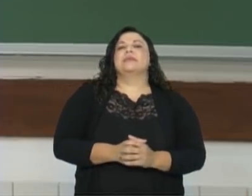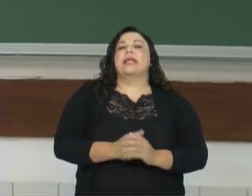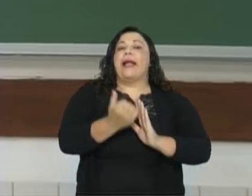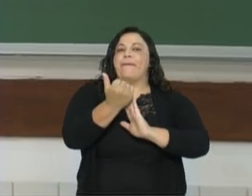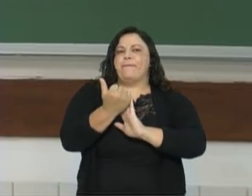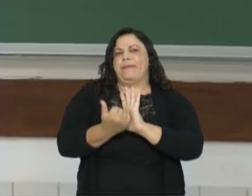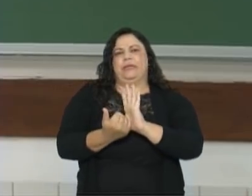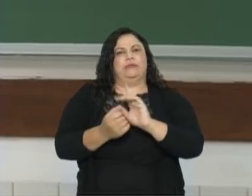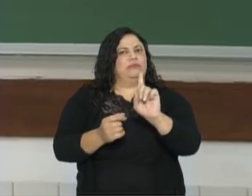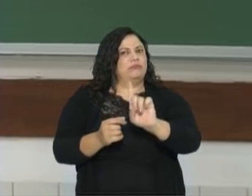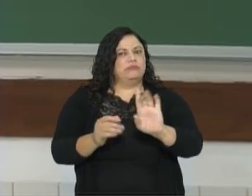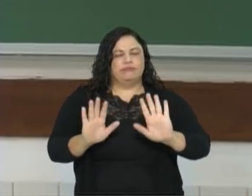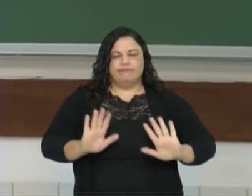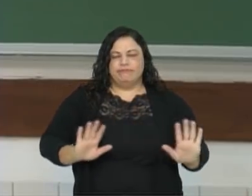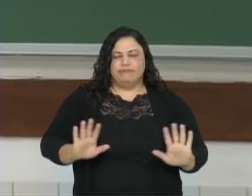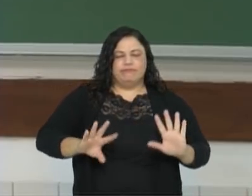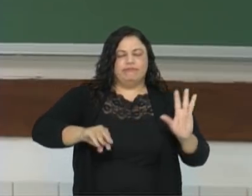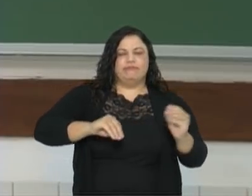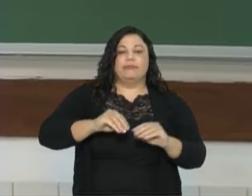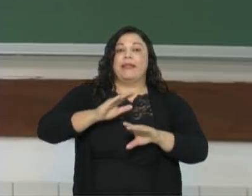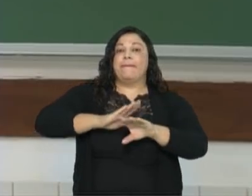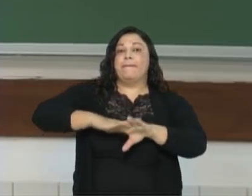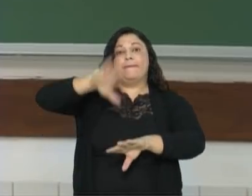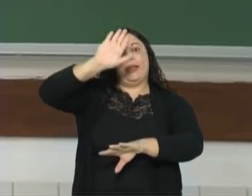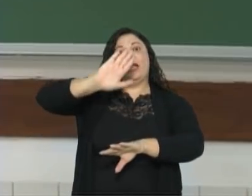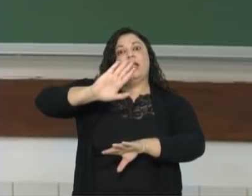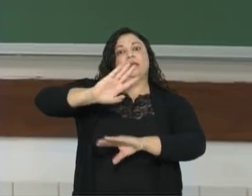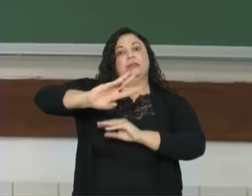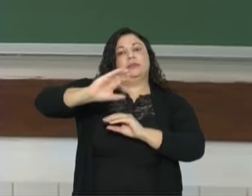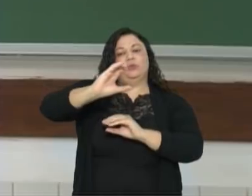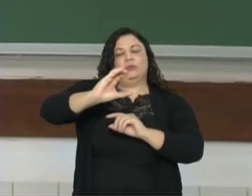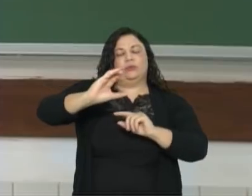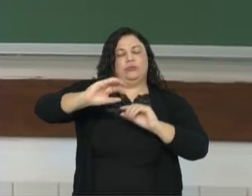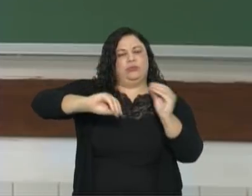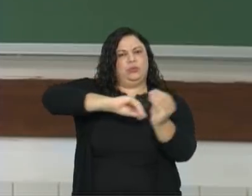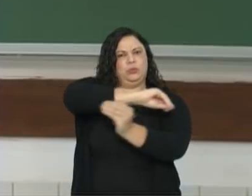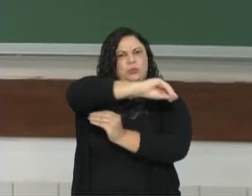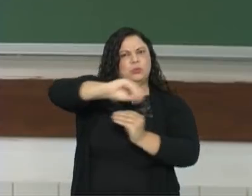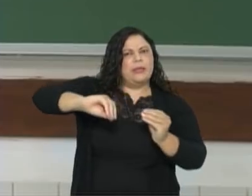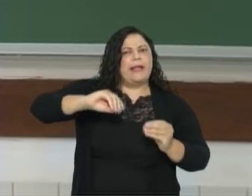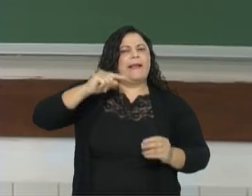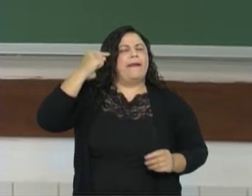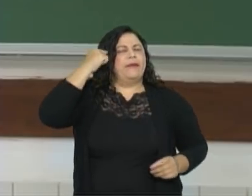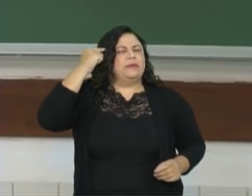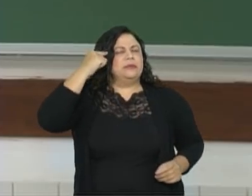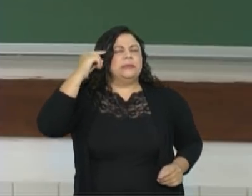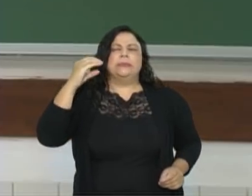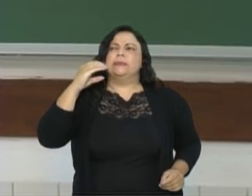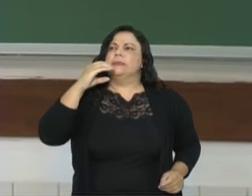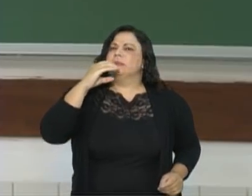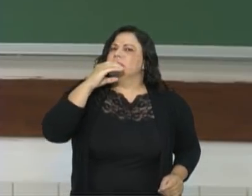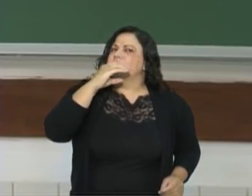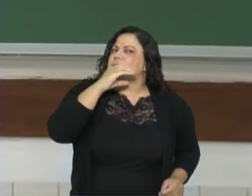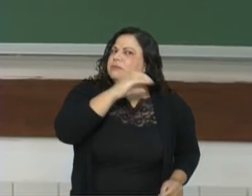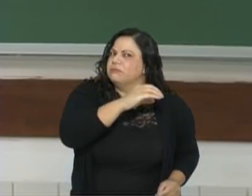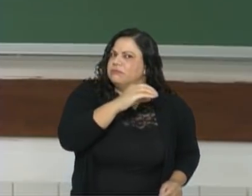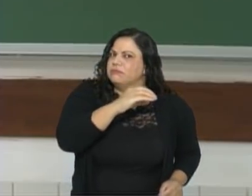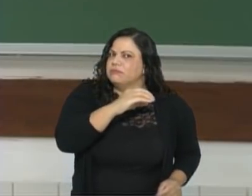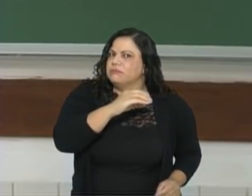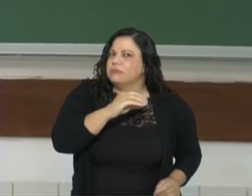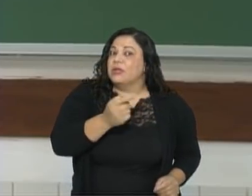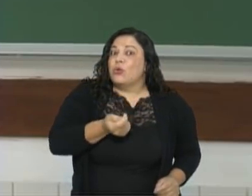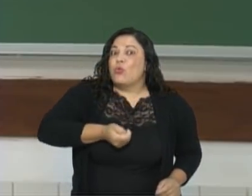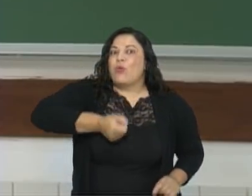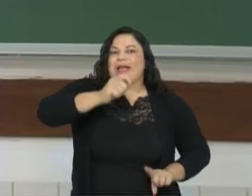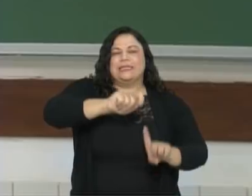isso o carbono deixa de se misturar com o ferro. Imagina o tamanho do forno para esquentar ferro a quase 2.000 graus